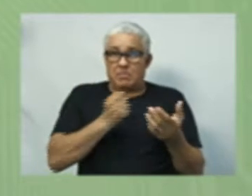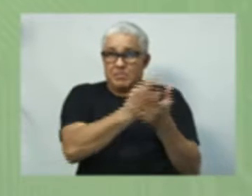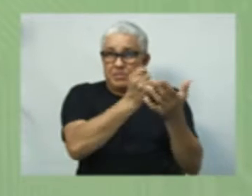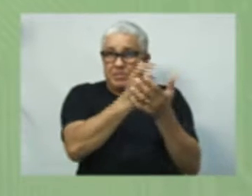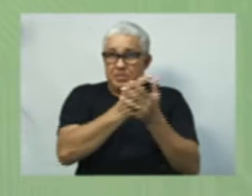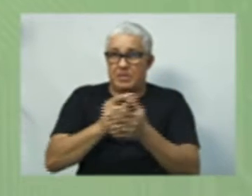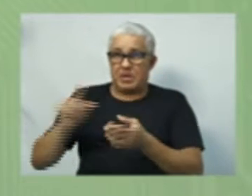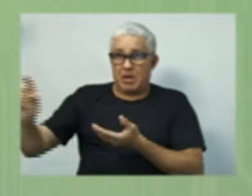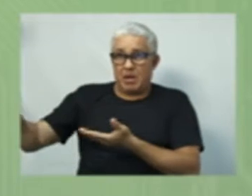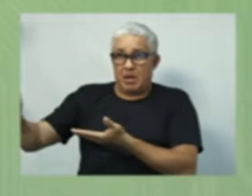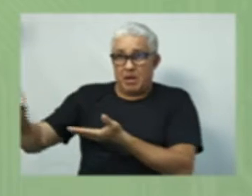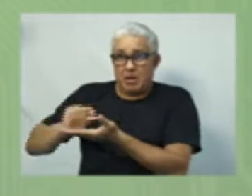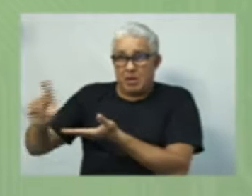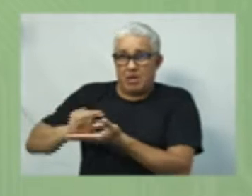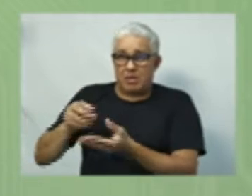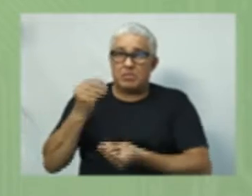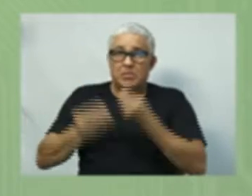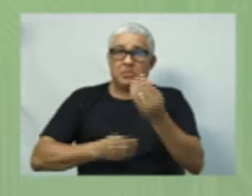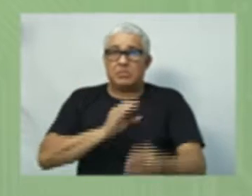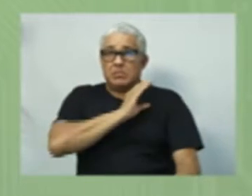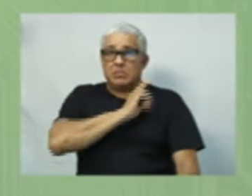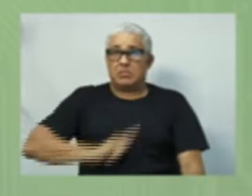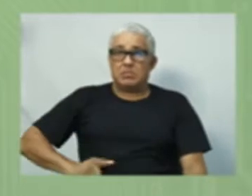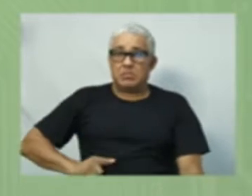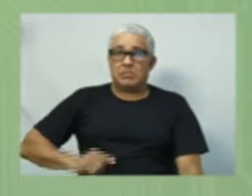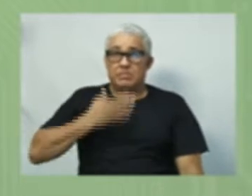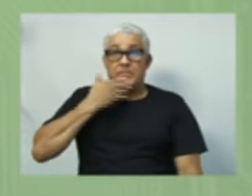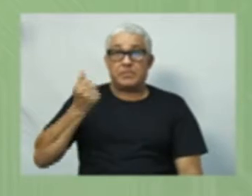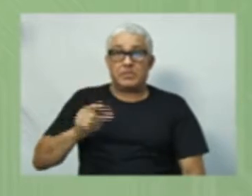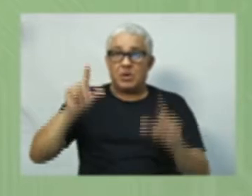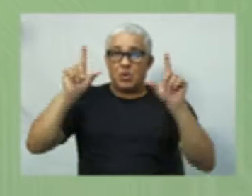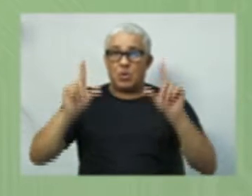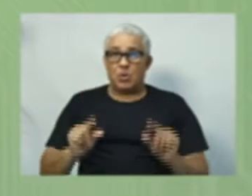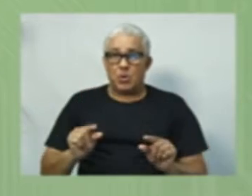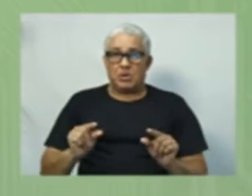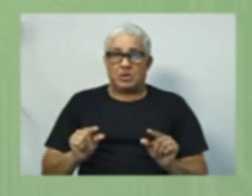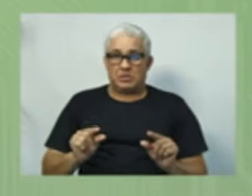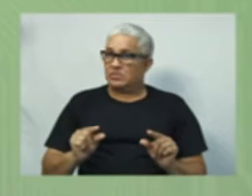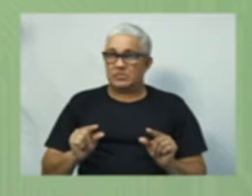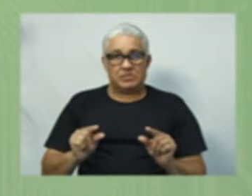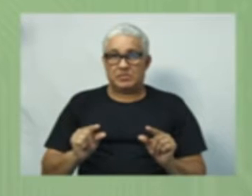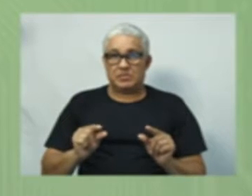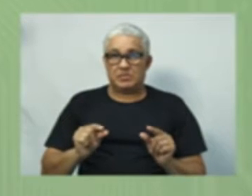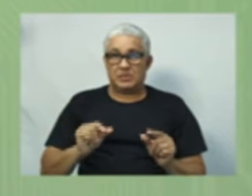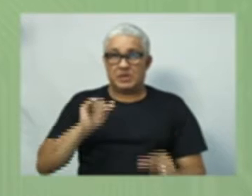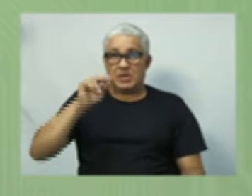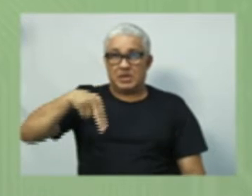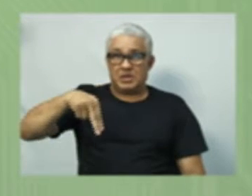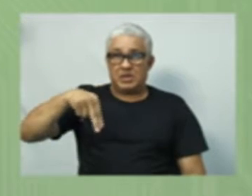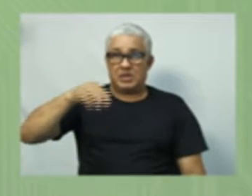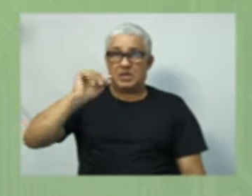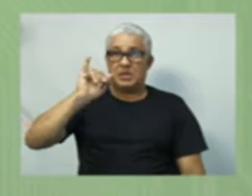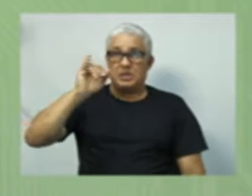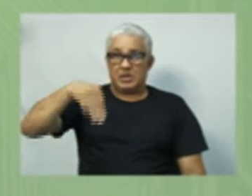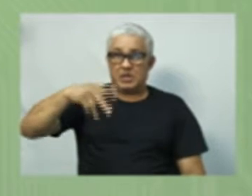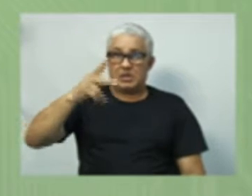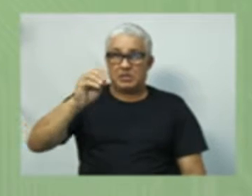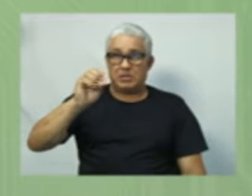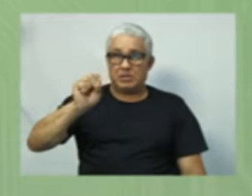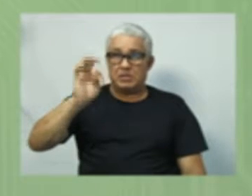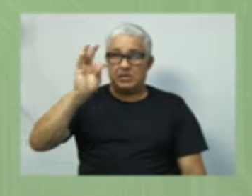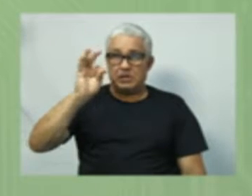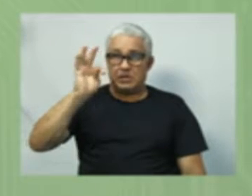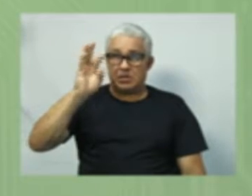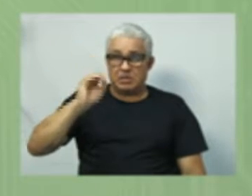governos veem de melhorar isso? Diminuir os gastos? Não, aumentar os impostos. E aqui entra o grande problema